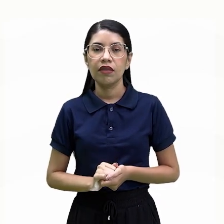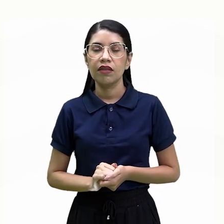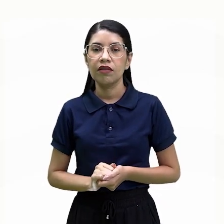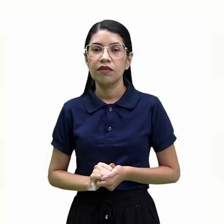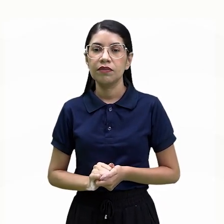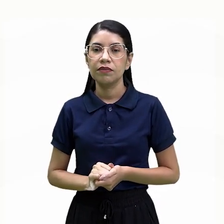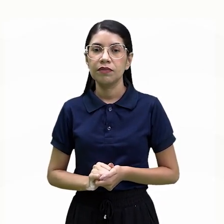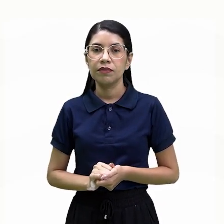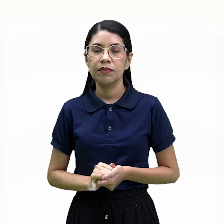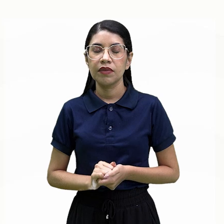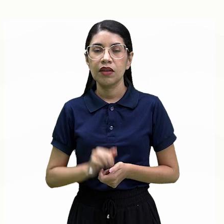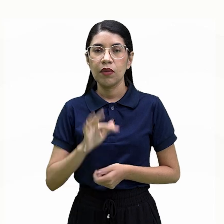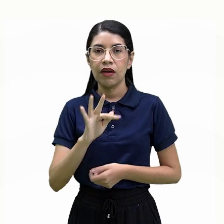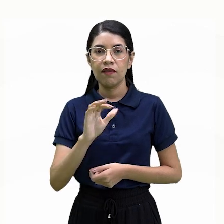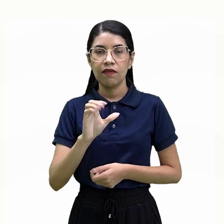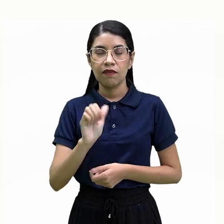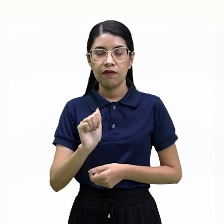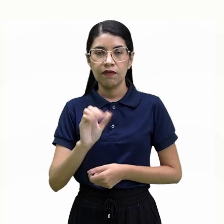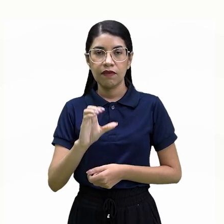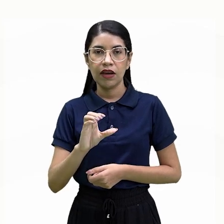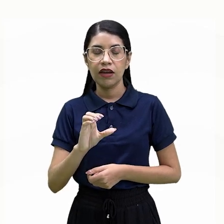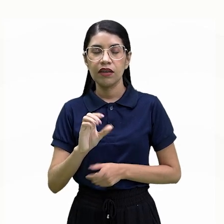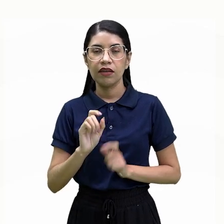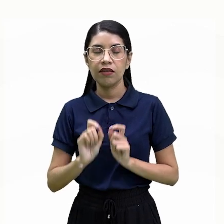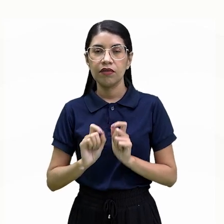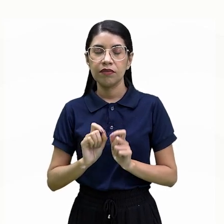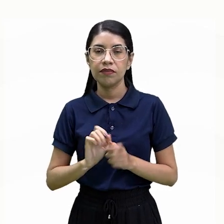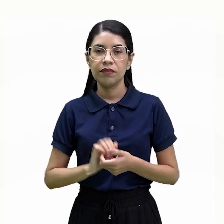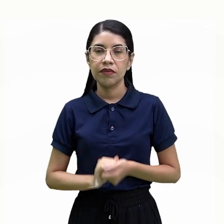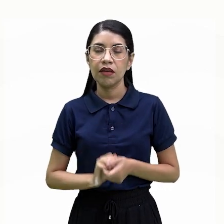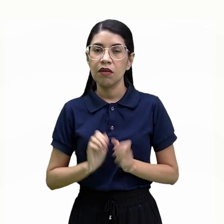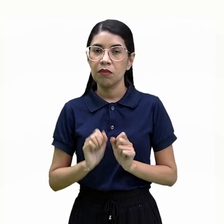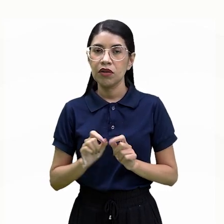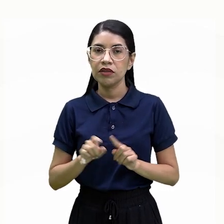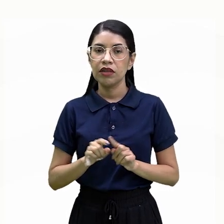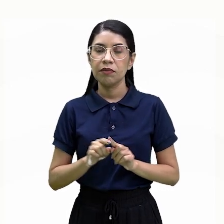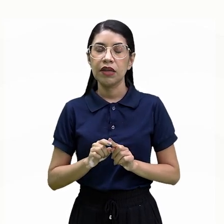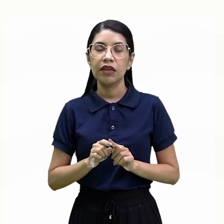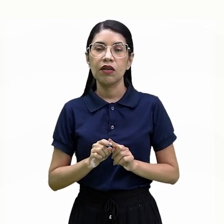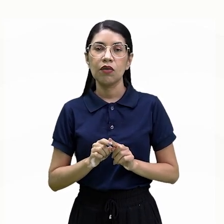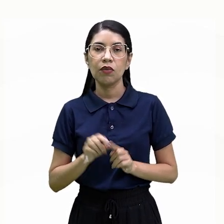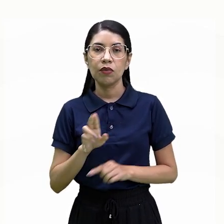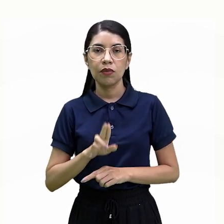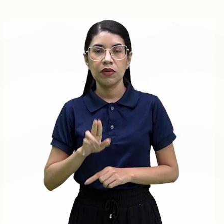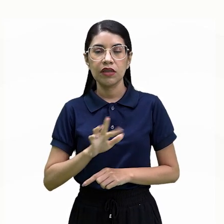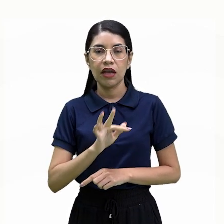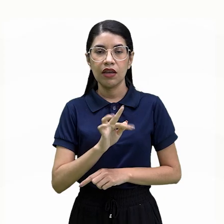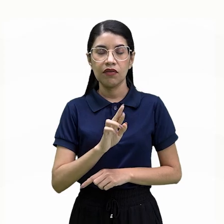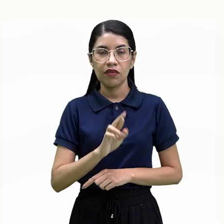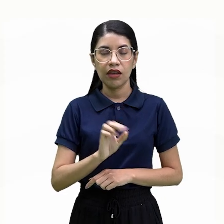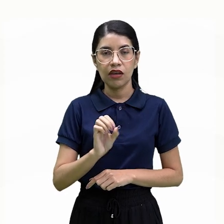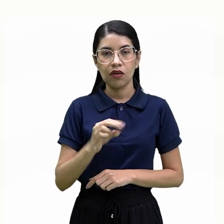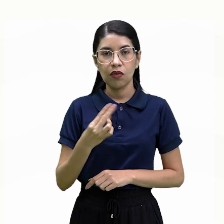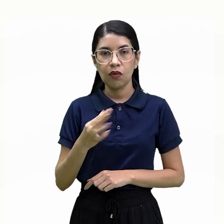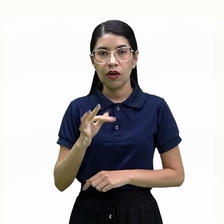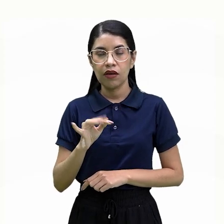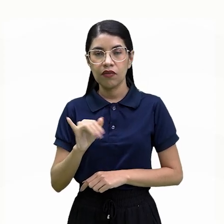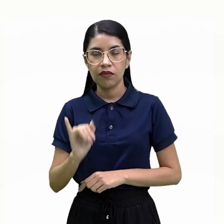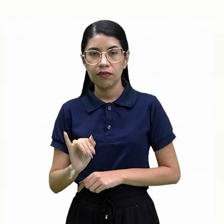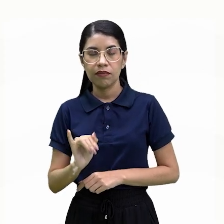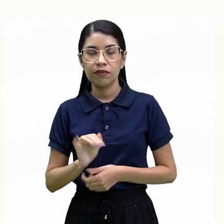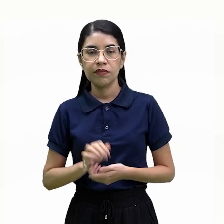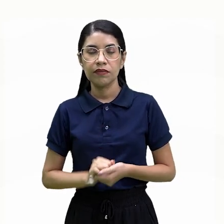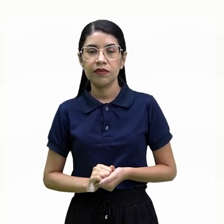E aí, a FAC, né, que é a frequência acumulada. Posso fazer tanto da relativa quanto da